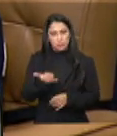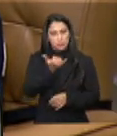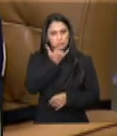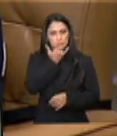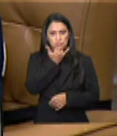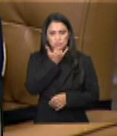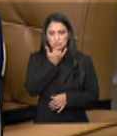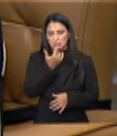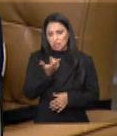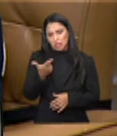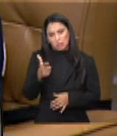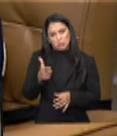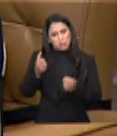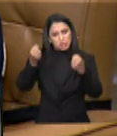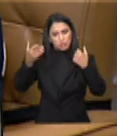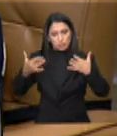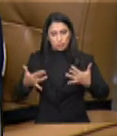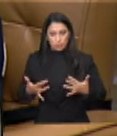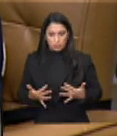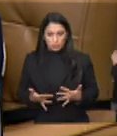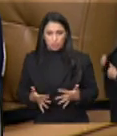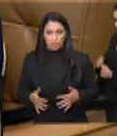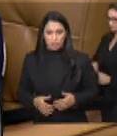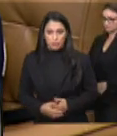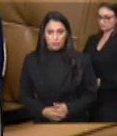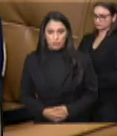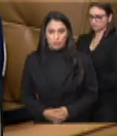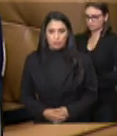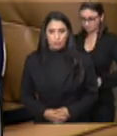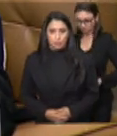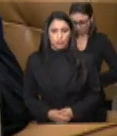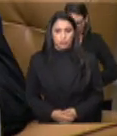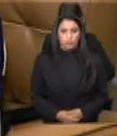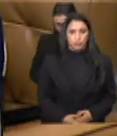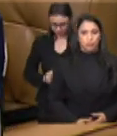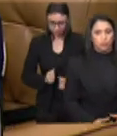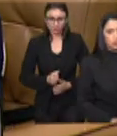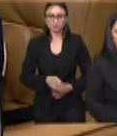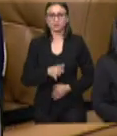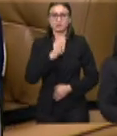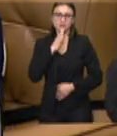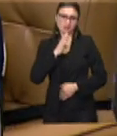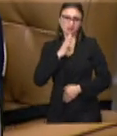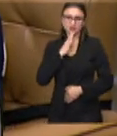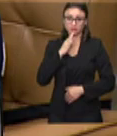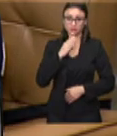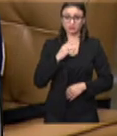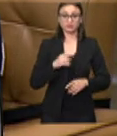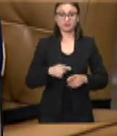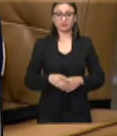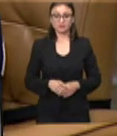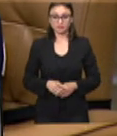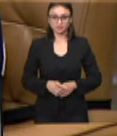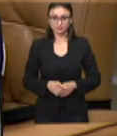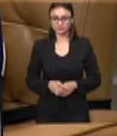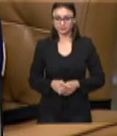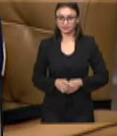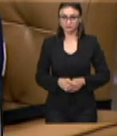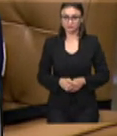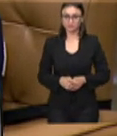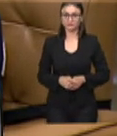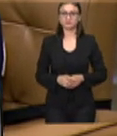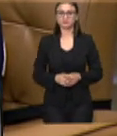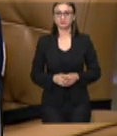não verticalizá-los e termino assentando que conheço parcialmente da ação. Na parte conhecida, julgo